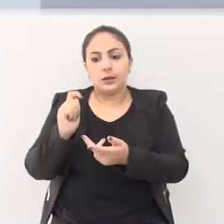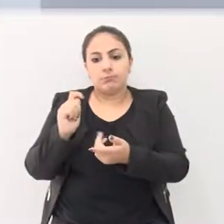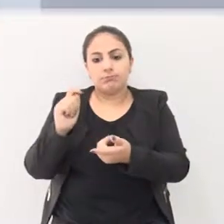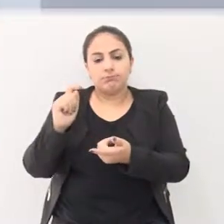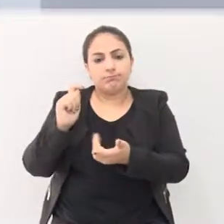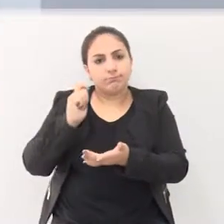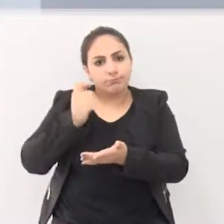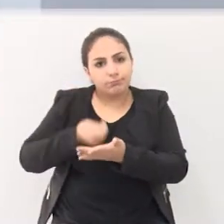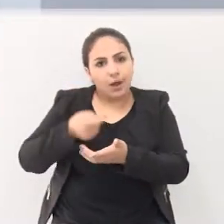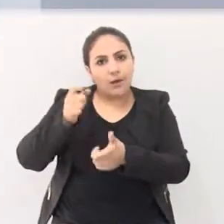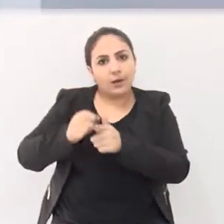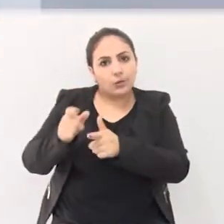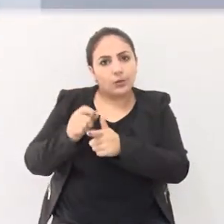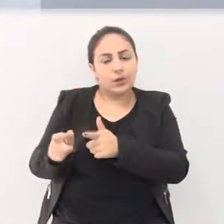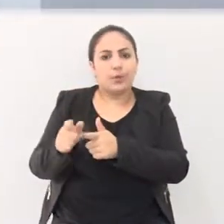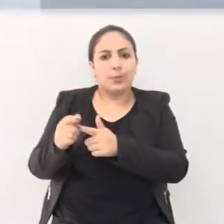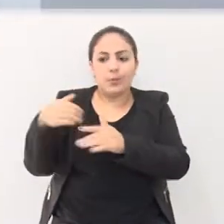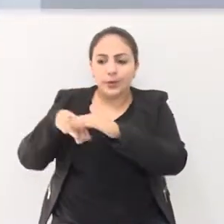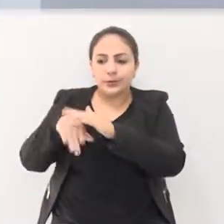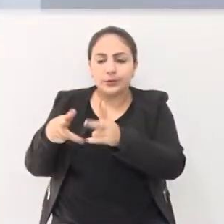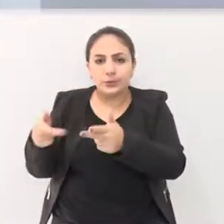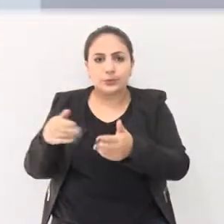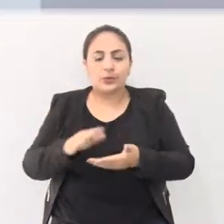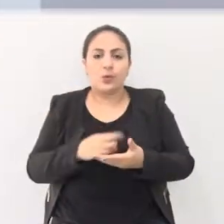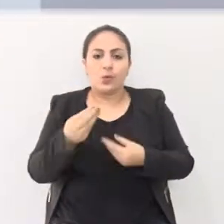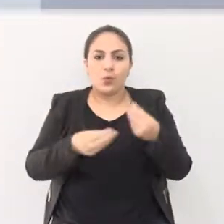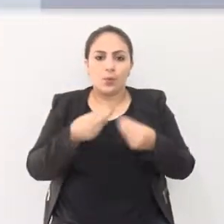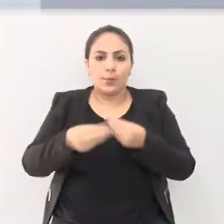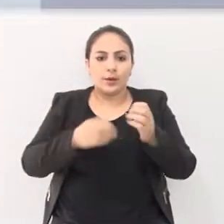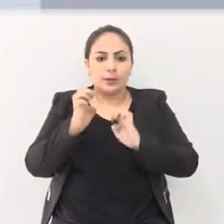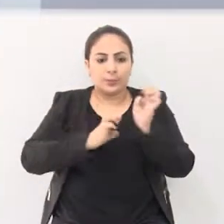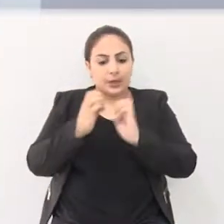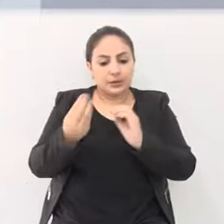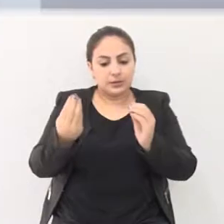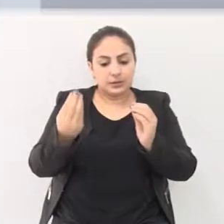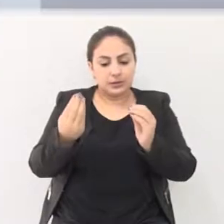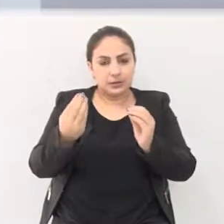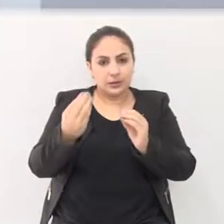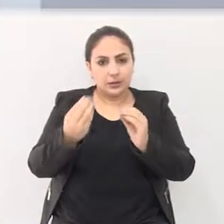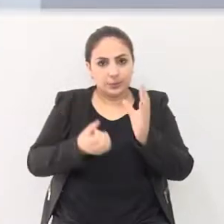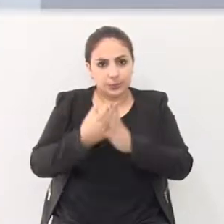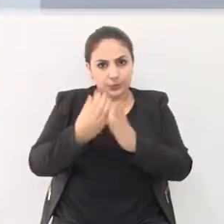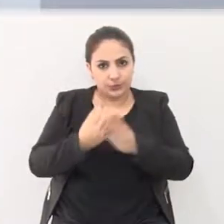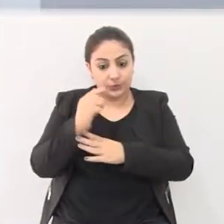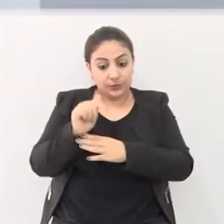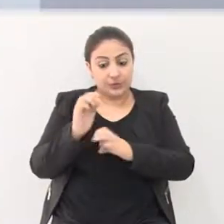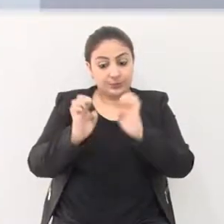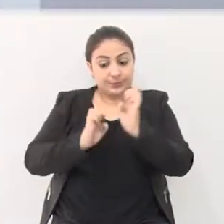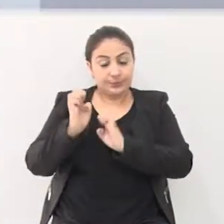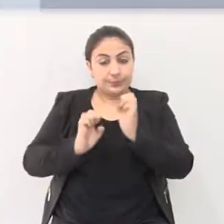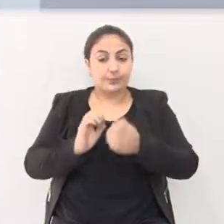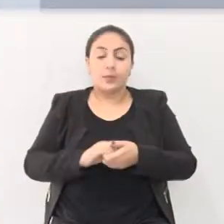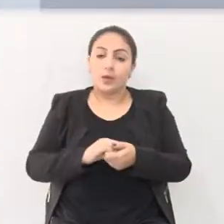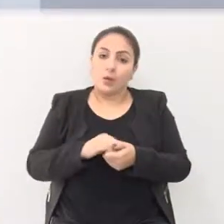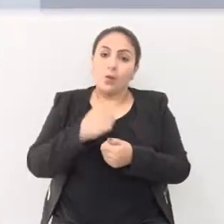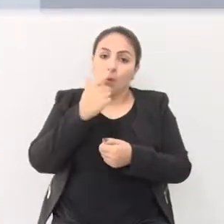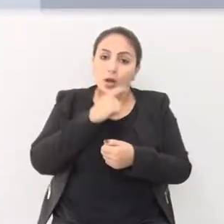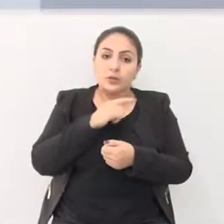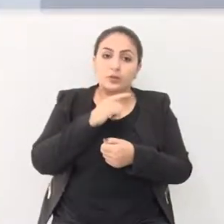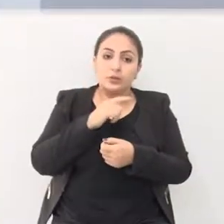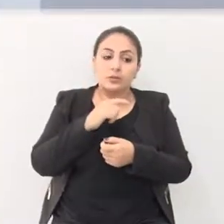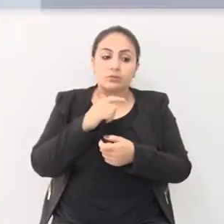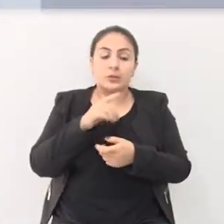tal. Com a empresa, com a localização, com a montagem, a fabricação dessa empresa, com